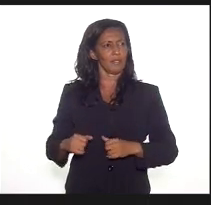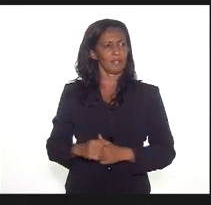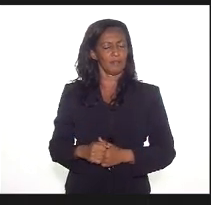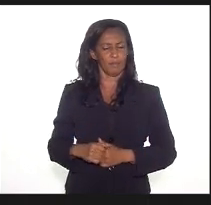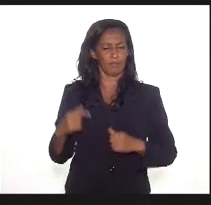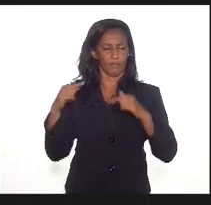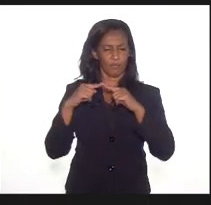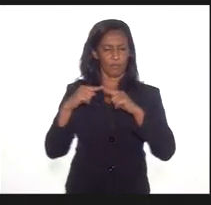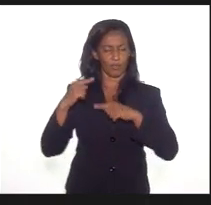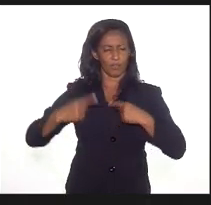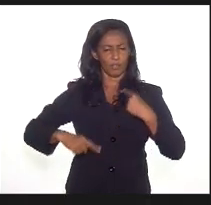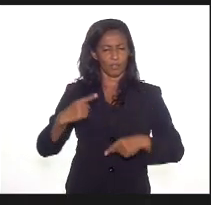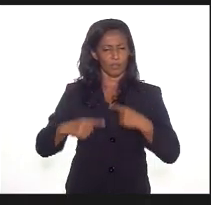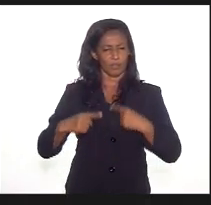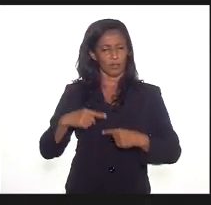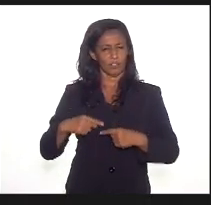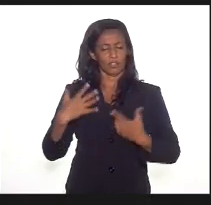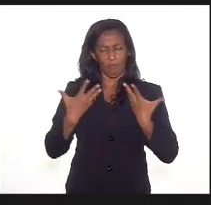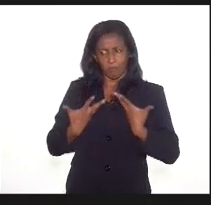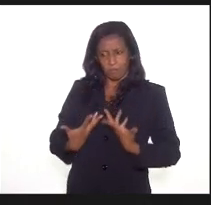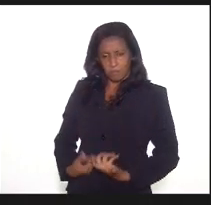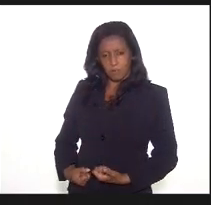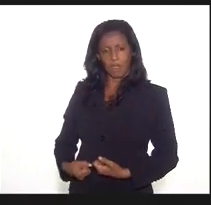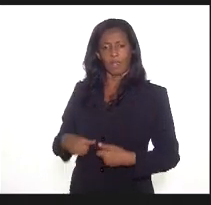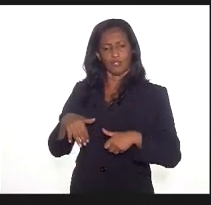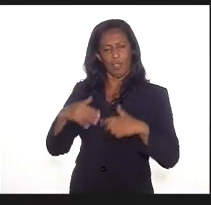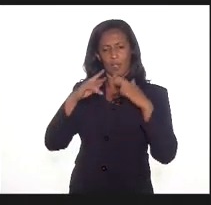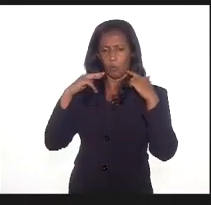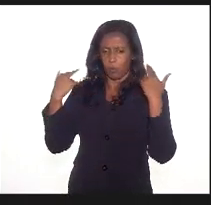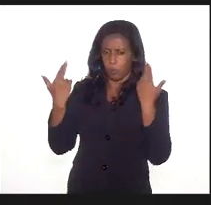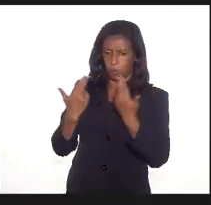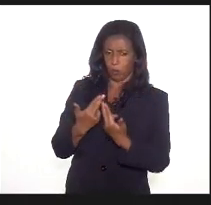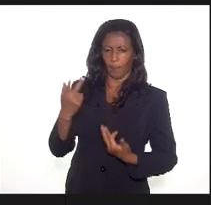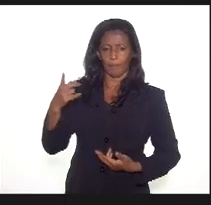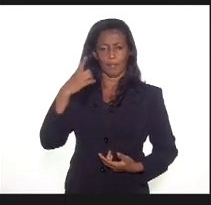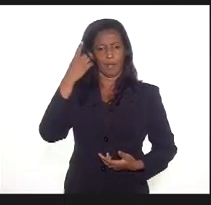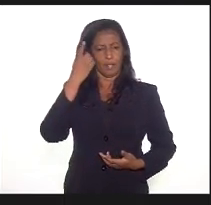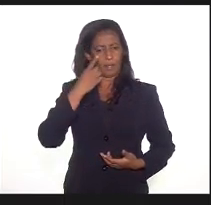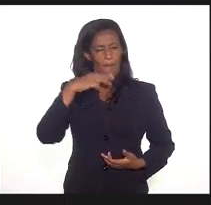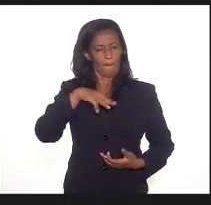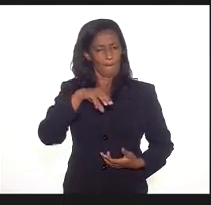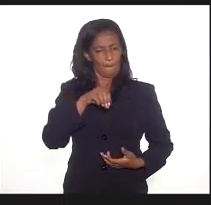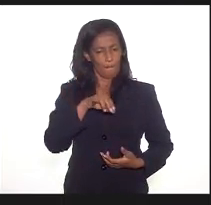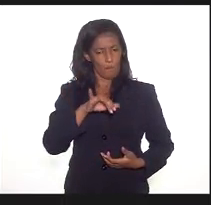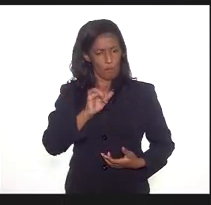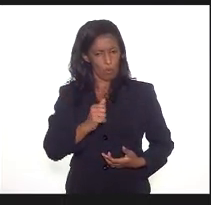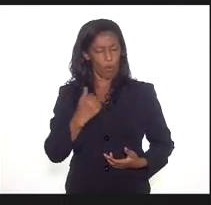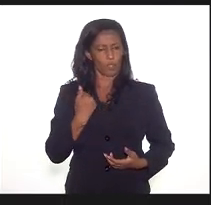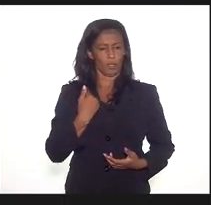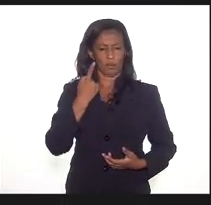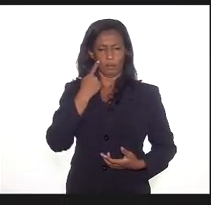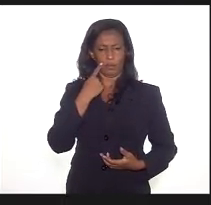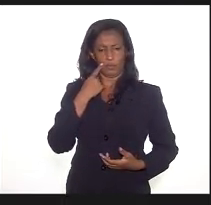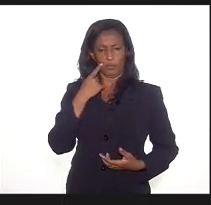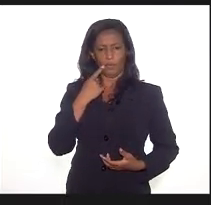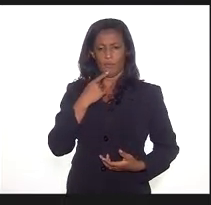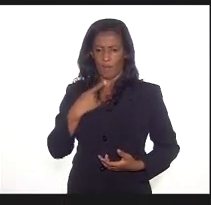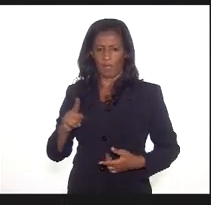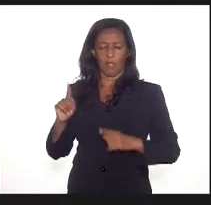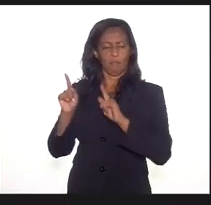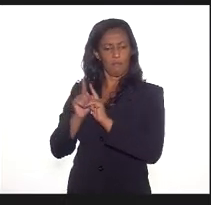nós discutimos, né, cansavelmente na audiência, que foi presidida pela deputada Mônica. Eu defendi também